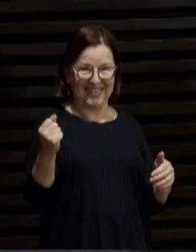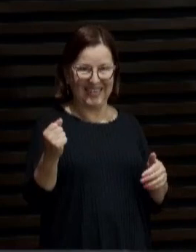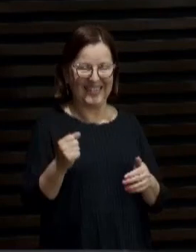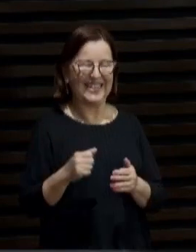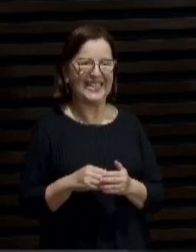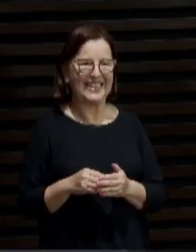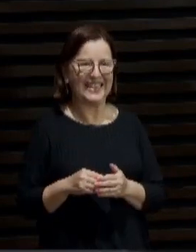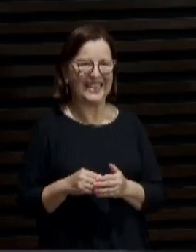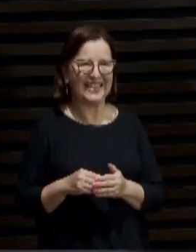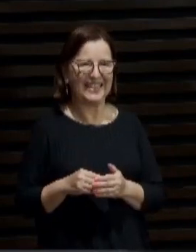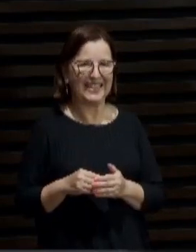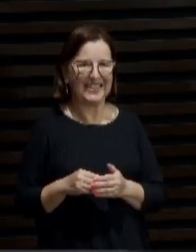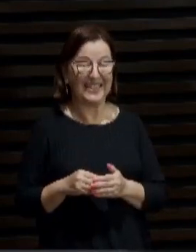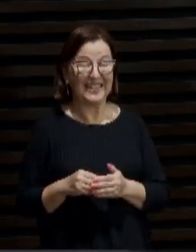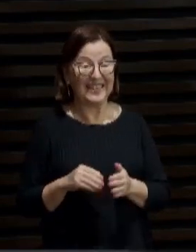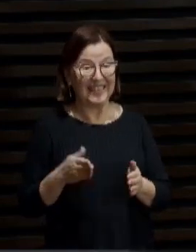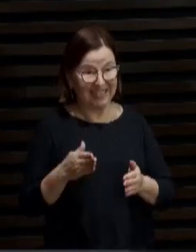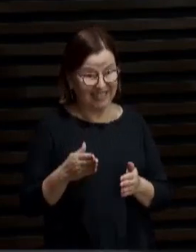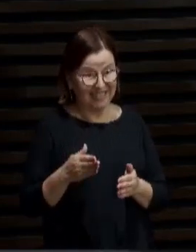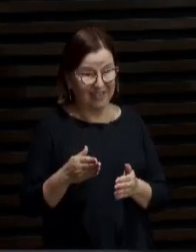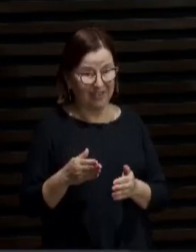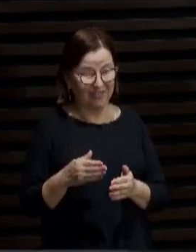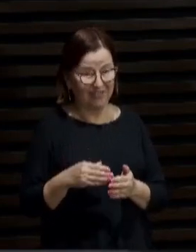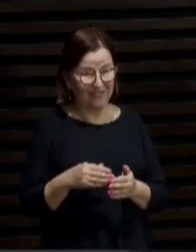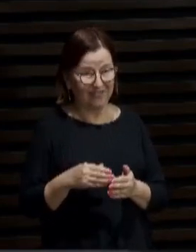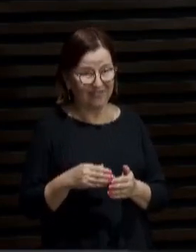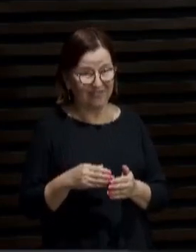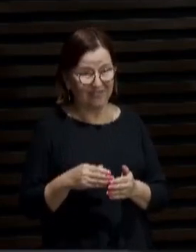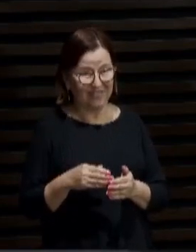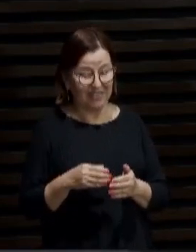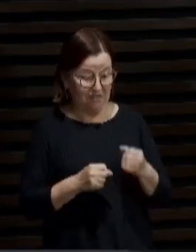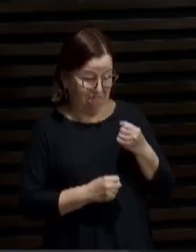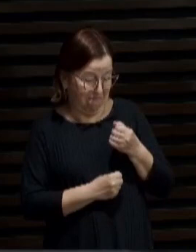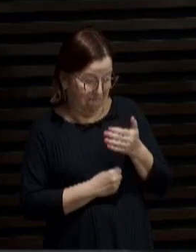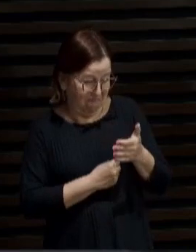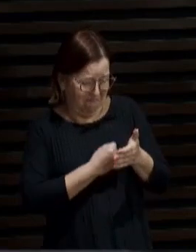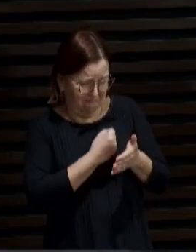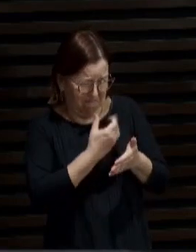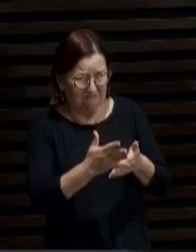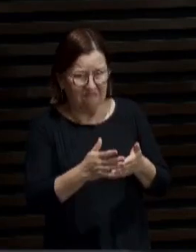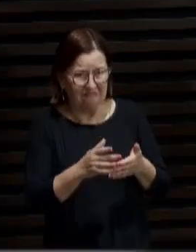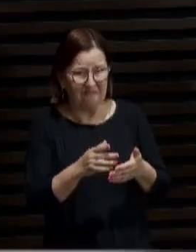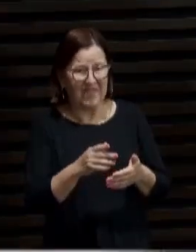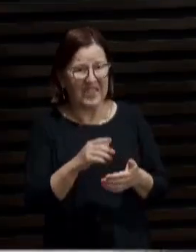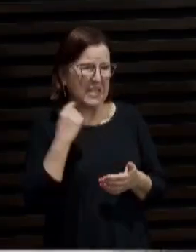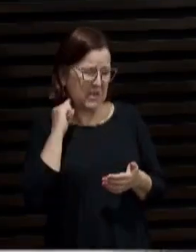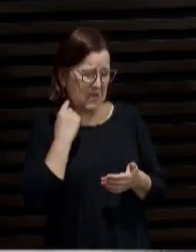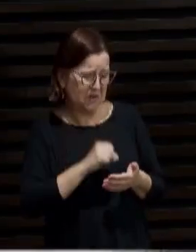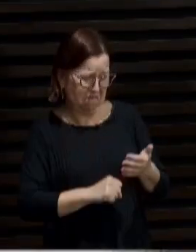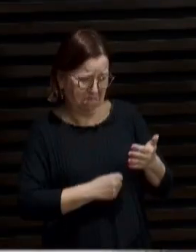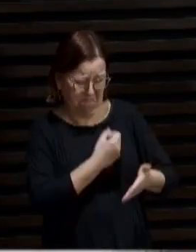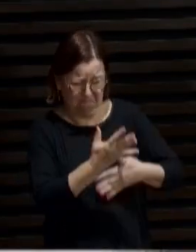animal, chamado Márcio Frois, e ele bota para fora todas as sujeiras, e depois ele lava